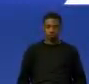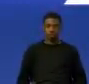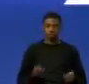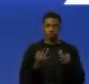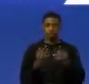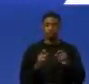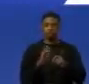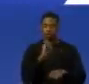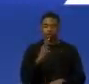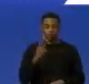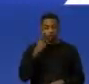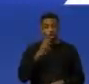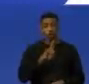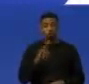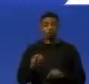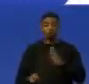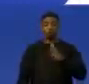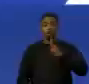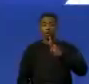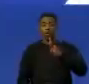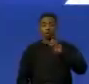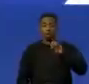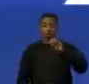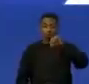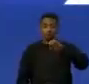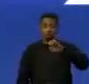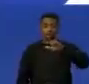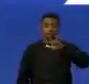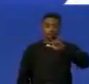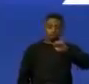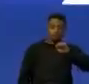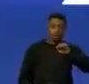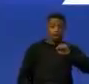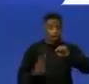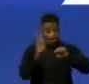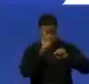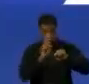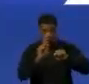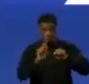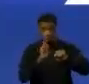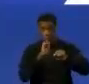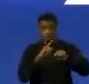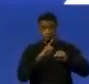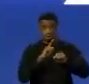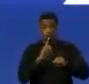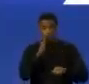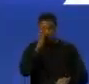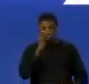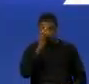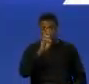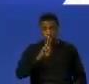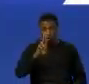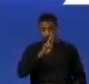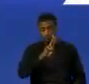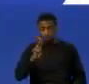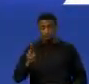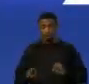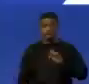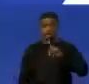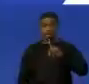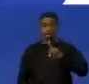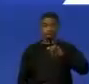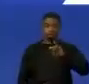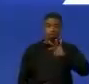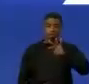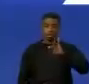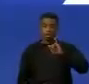aqui das bromélias. E a gente tem que lembrar o seguinte para matar essa questão: bromélia é uma planta epífita. Então,